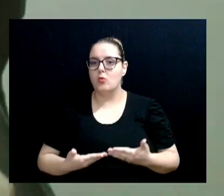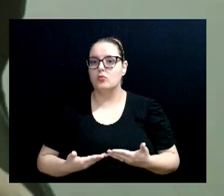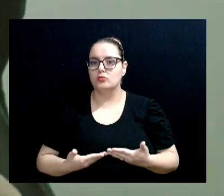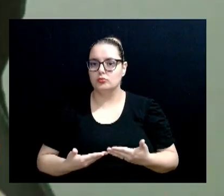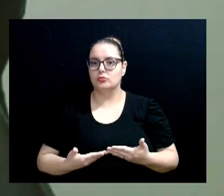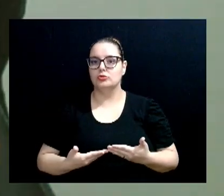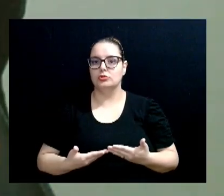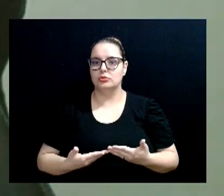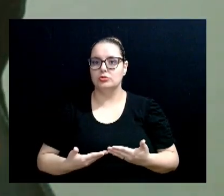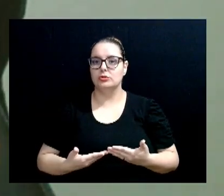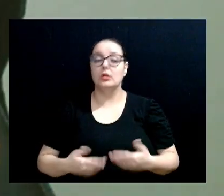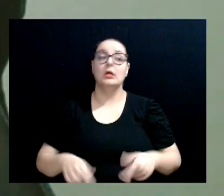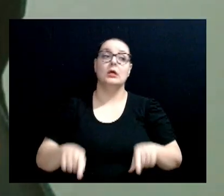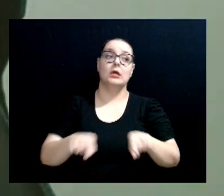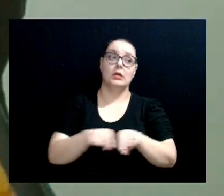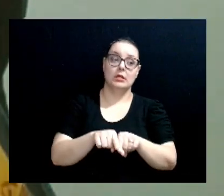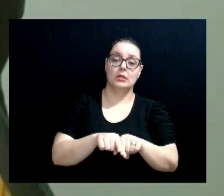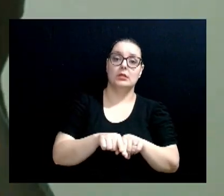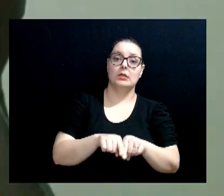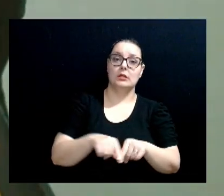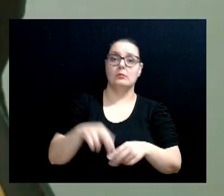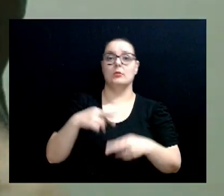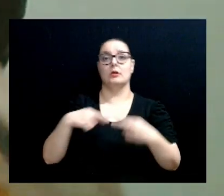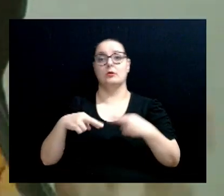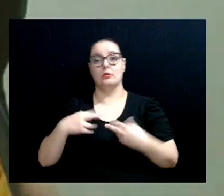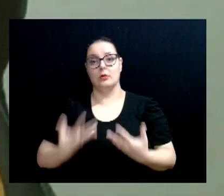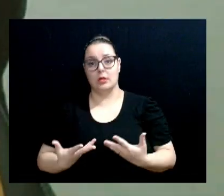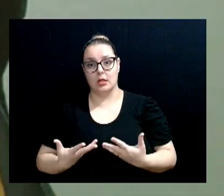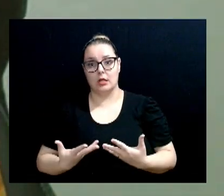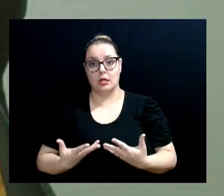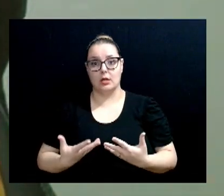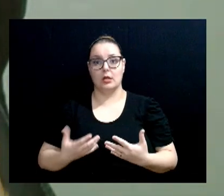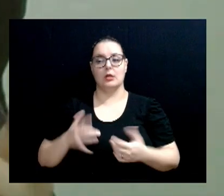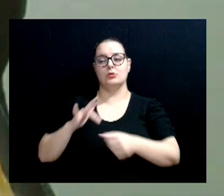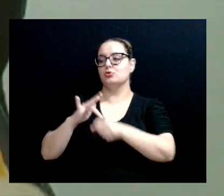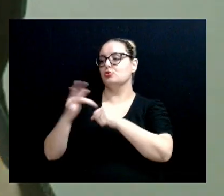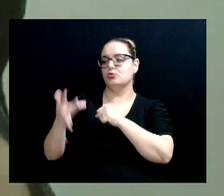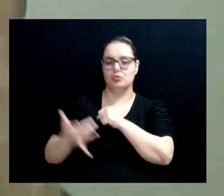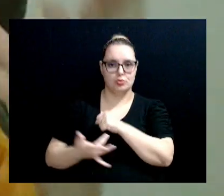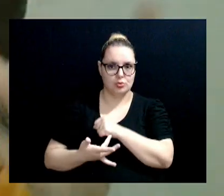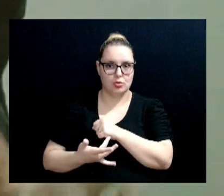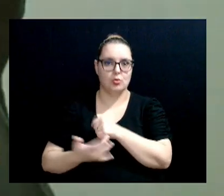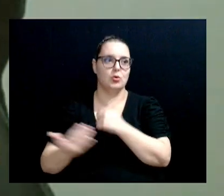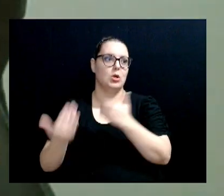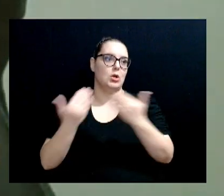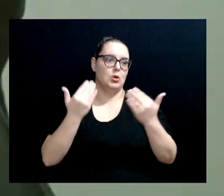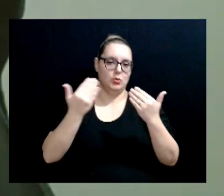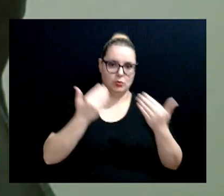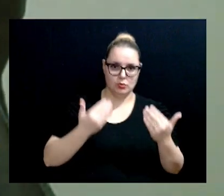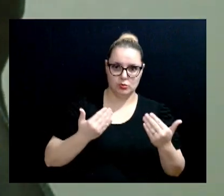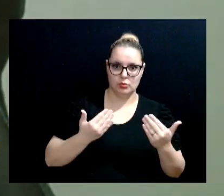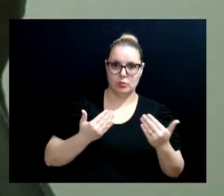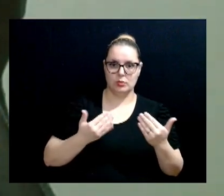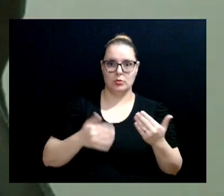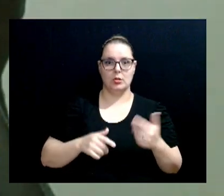também entra na questão de redes sociais e comparação, e isso vai virando uma bola de